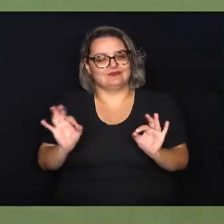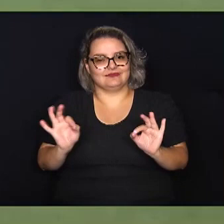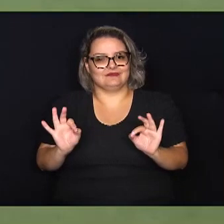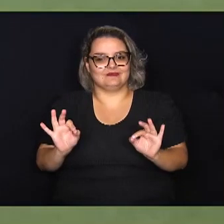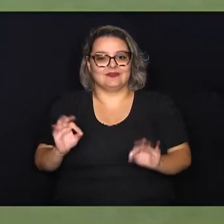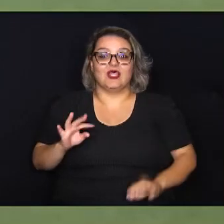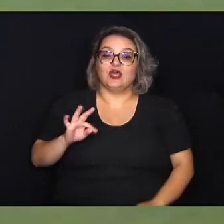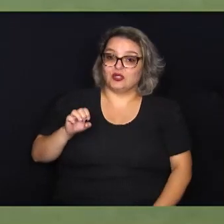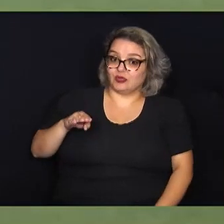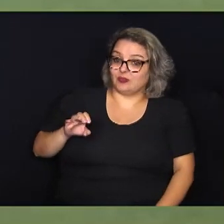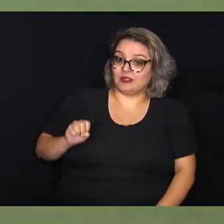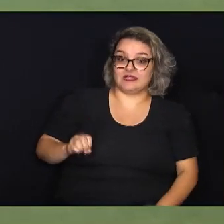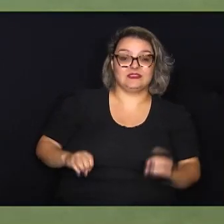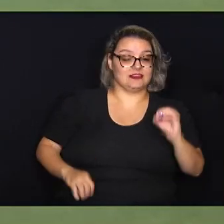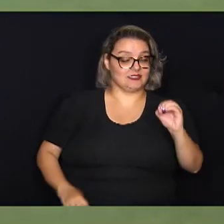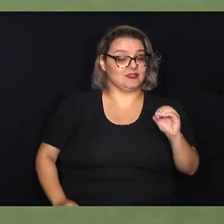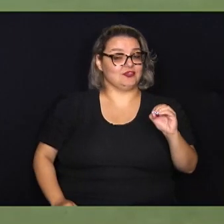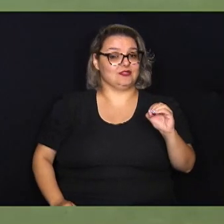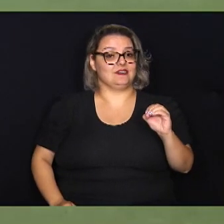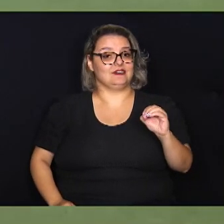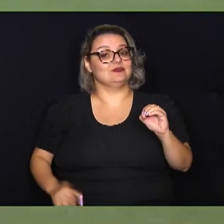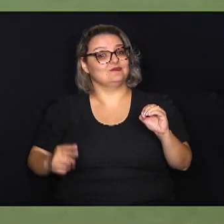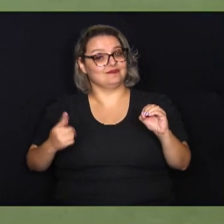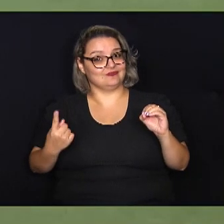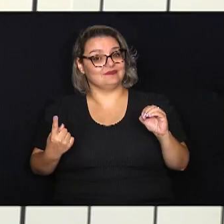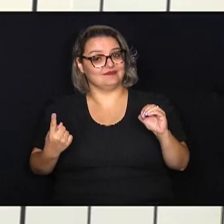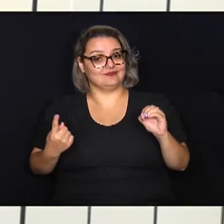Tombense 0, Ponte Preta 1.